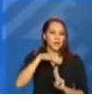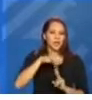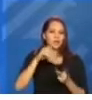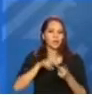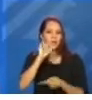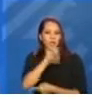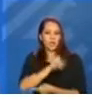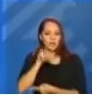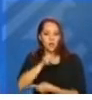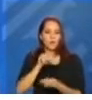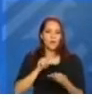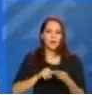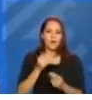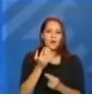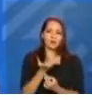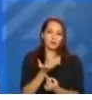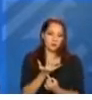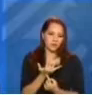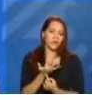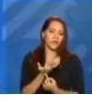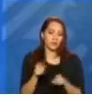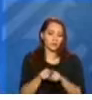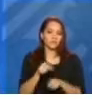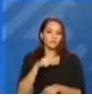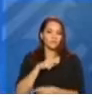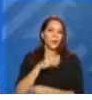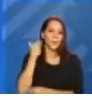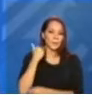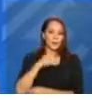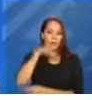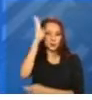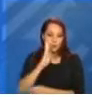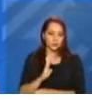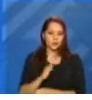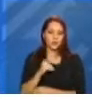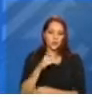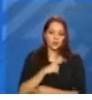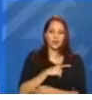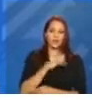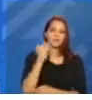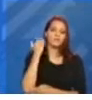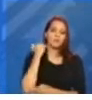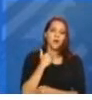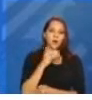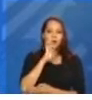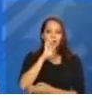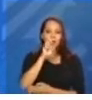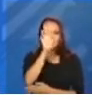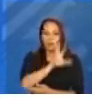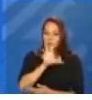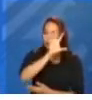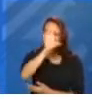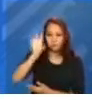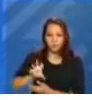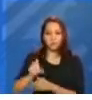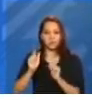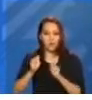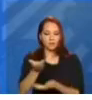Santander, fora Banco do Brasil. Obviamente, existem os bancos regionais, a gente também pode transferir, não tem problema nenhum.